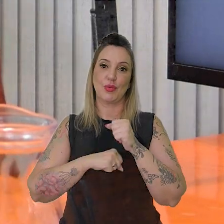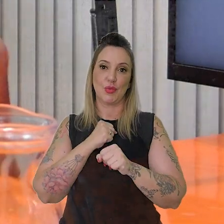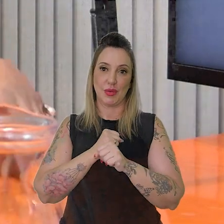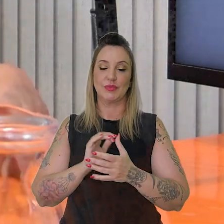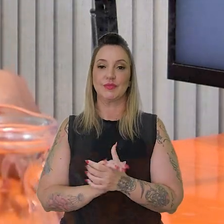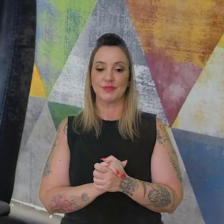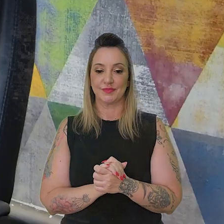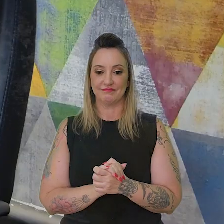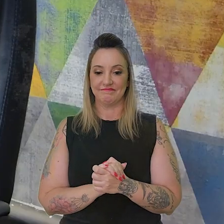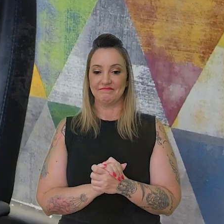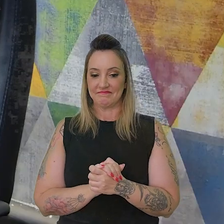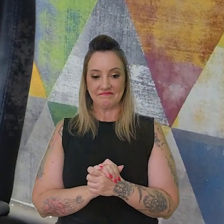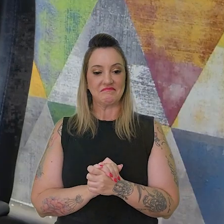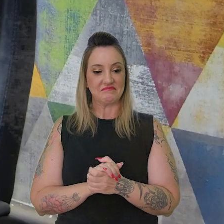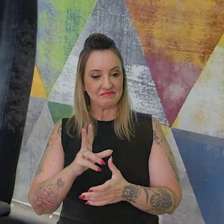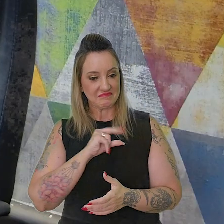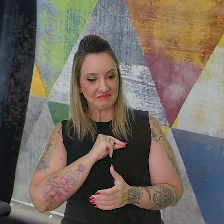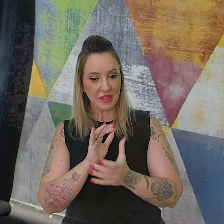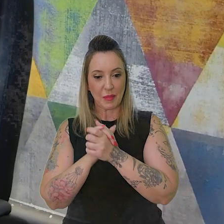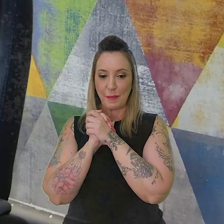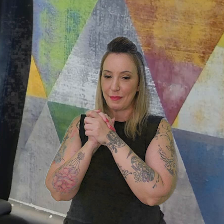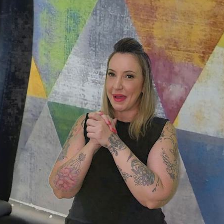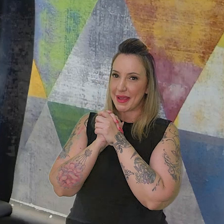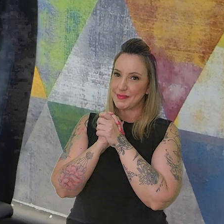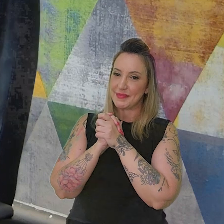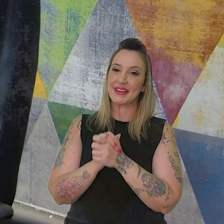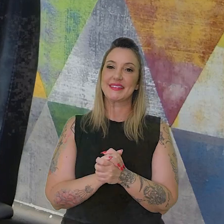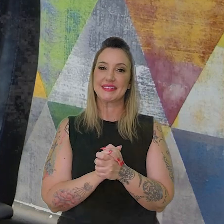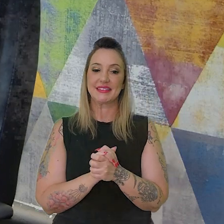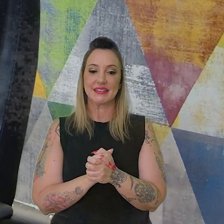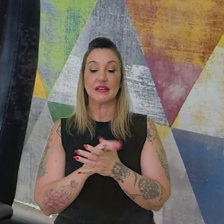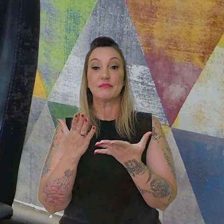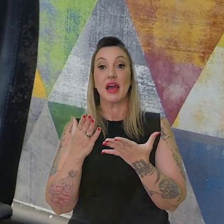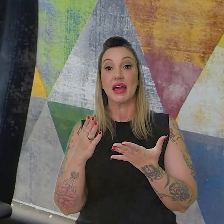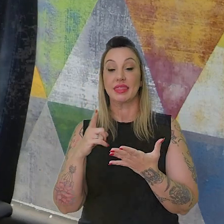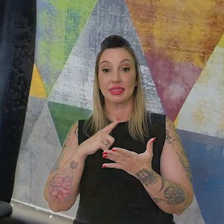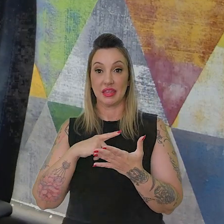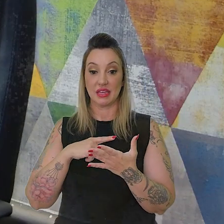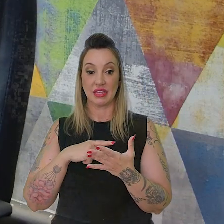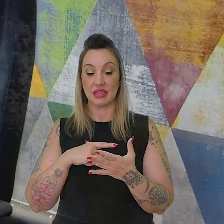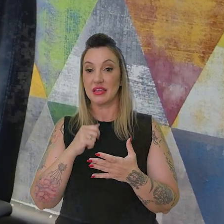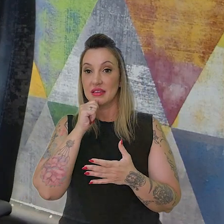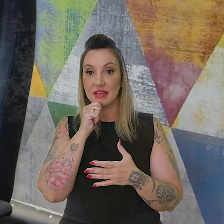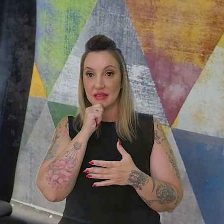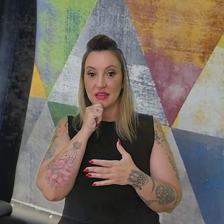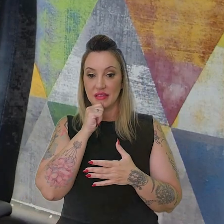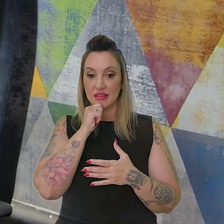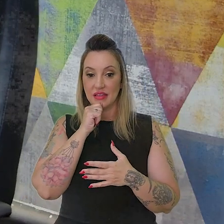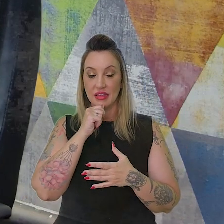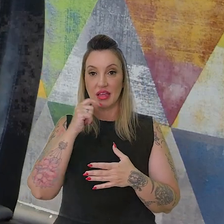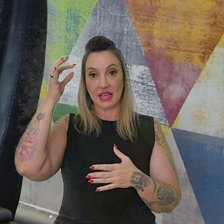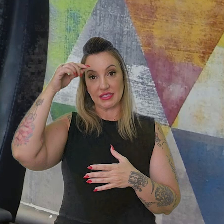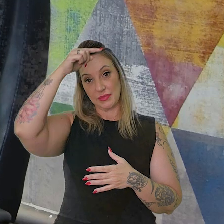minha linda parabéns e Mas tem como quem não tá